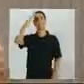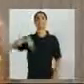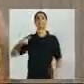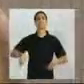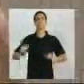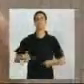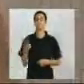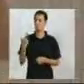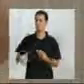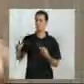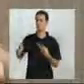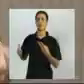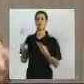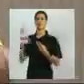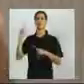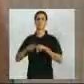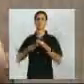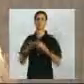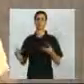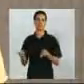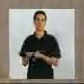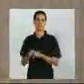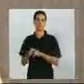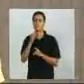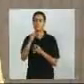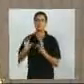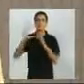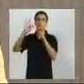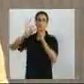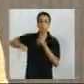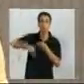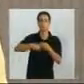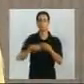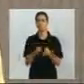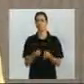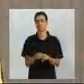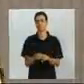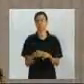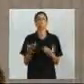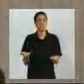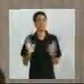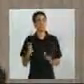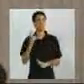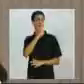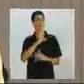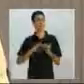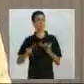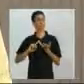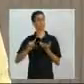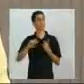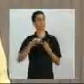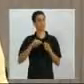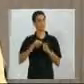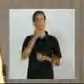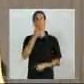necessário. E eu acho que essa outra contrapartida vem sendo feita de forma, também vem sendo de forma feita pelo